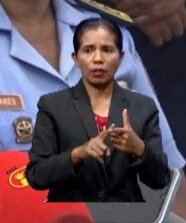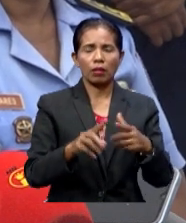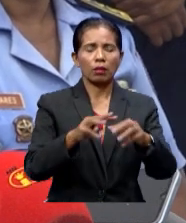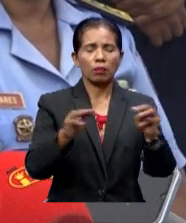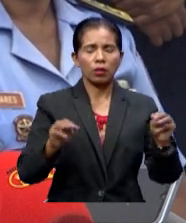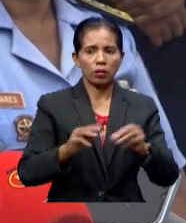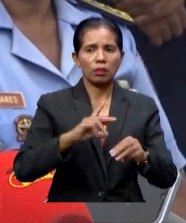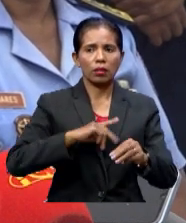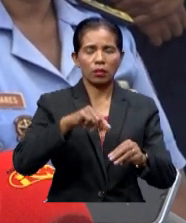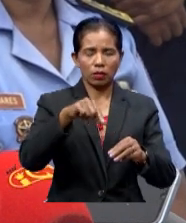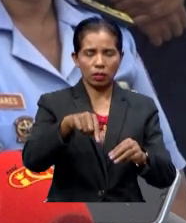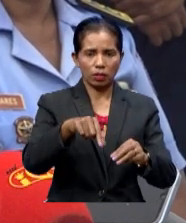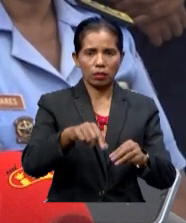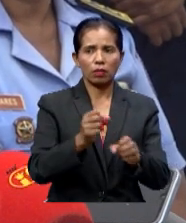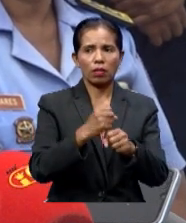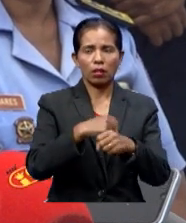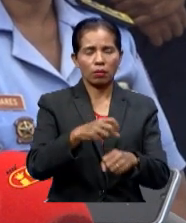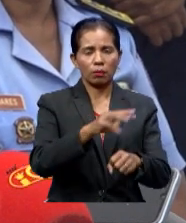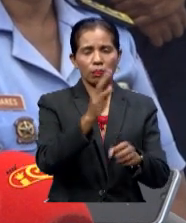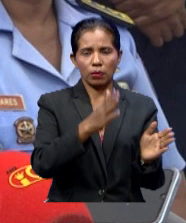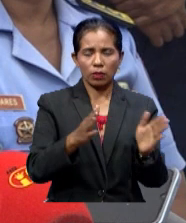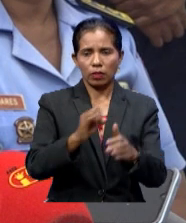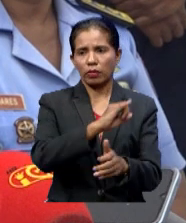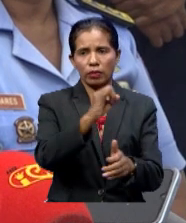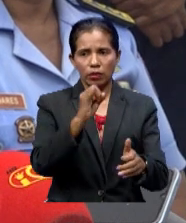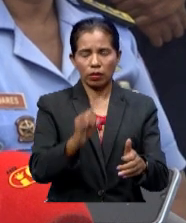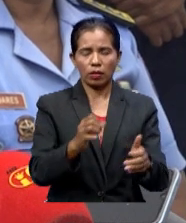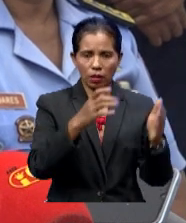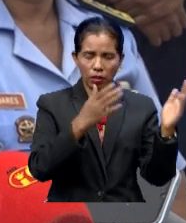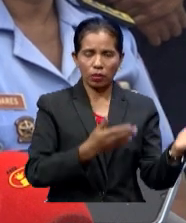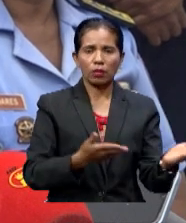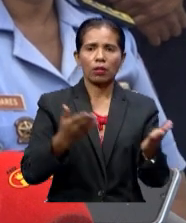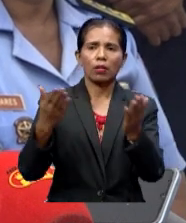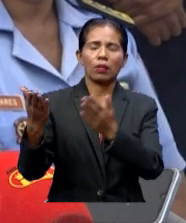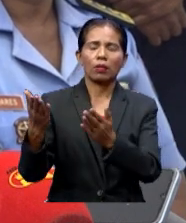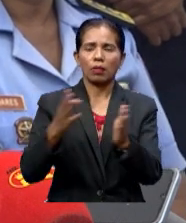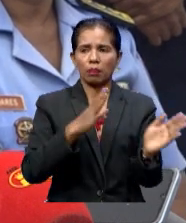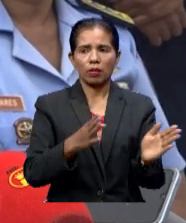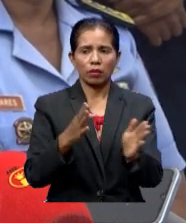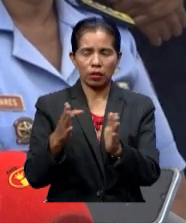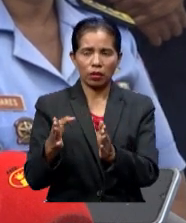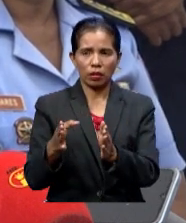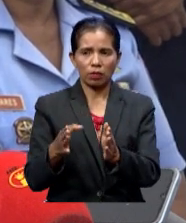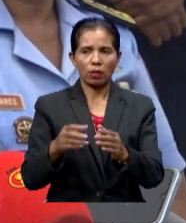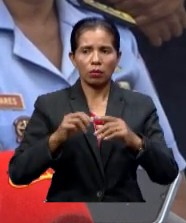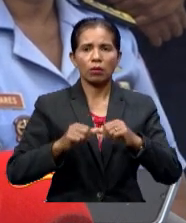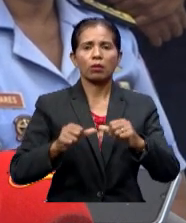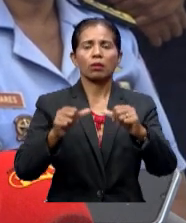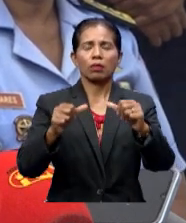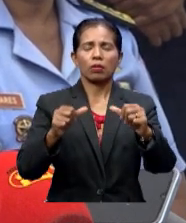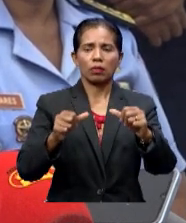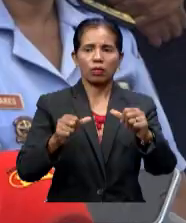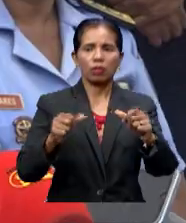Xana, haro na proceso identificação, odi submete ba proceso condenação